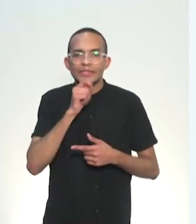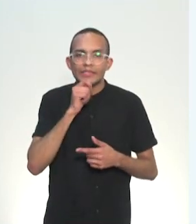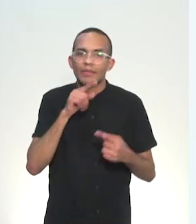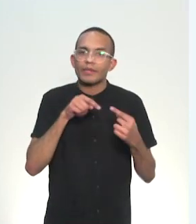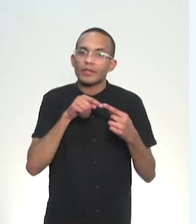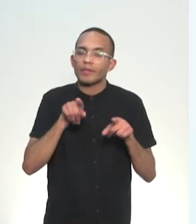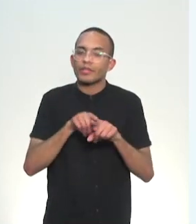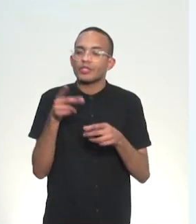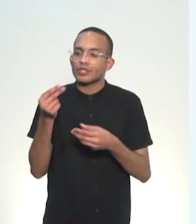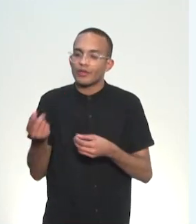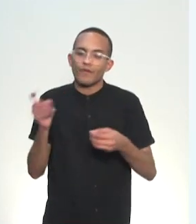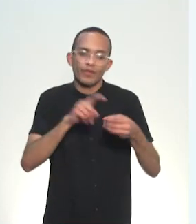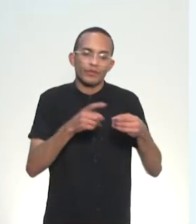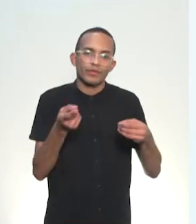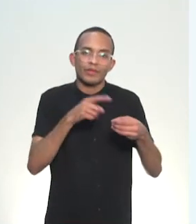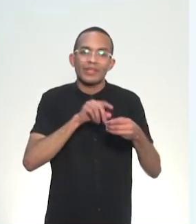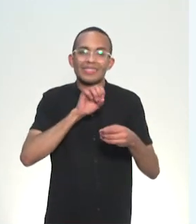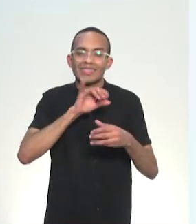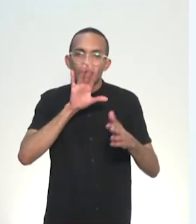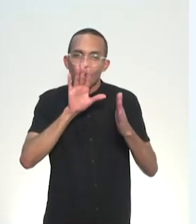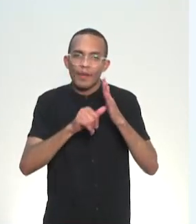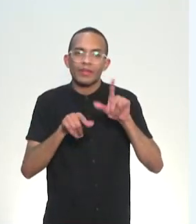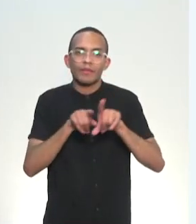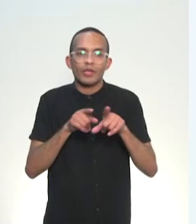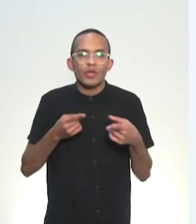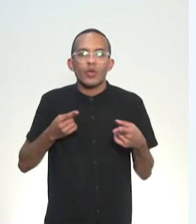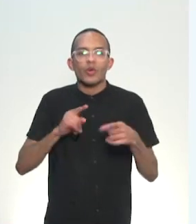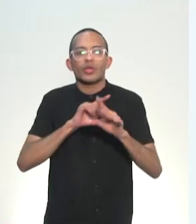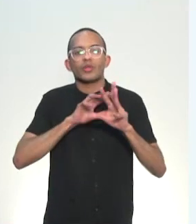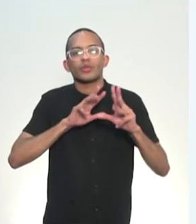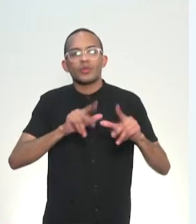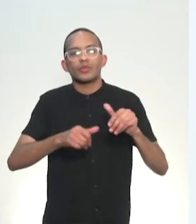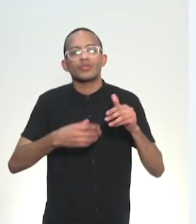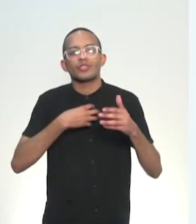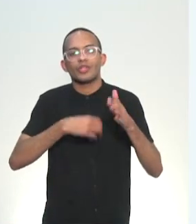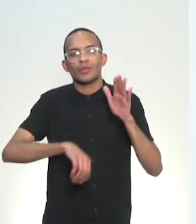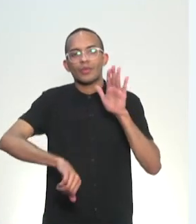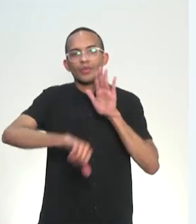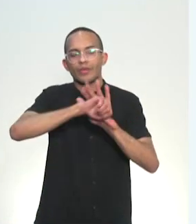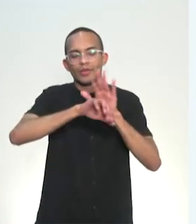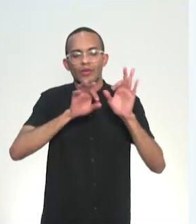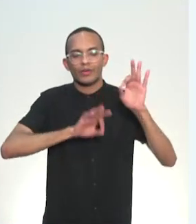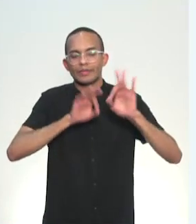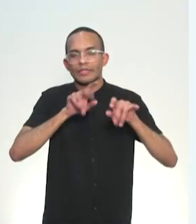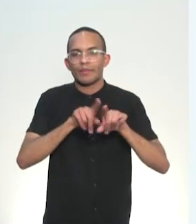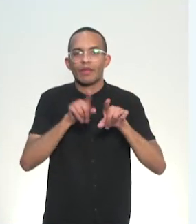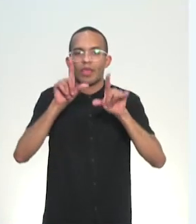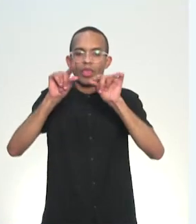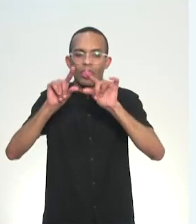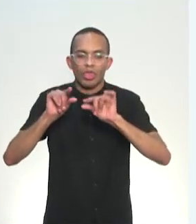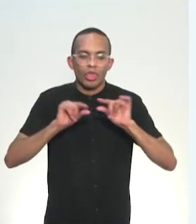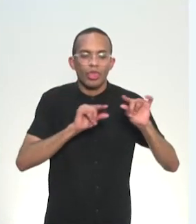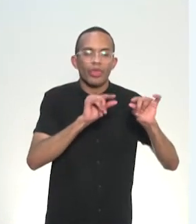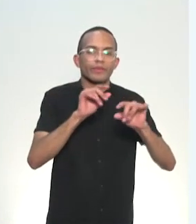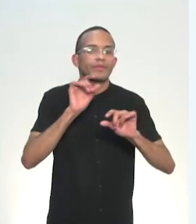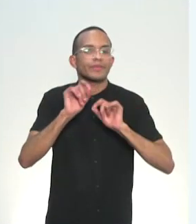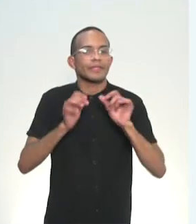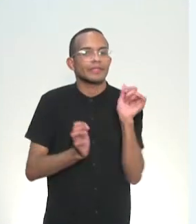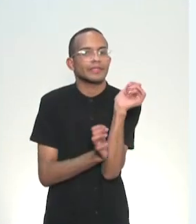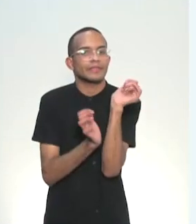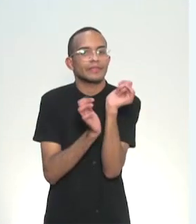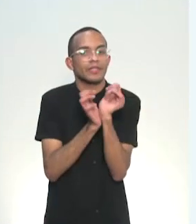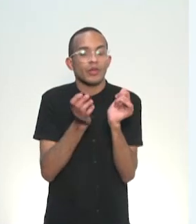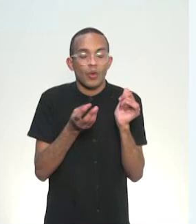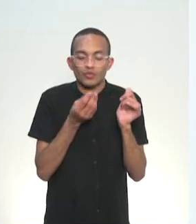recuperação e devolução de recursos roubados e combater todas as formas de crime organizado, e reduzir substancialmente a corrupção